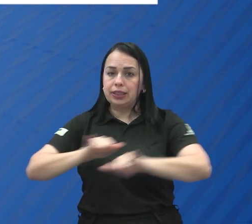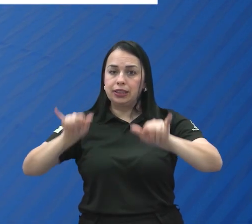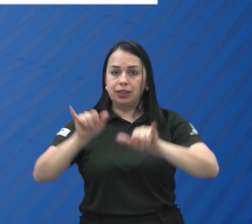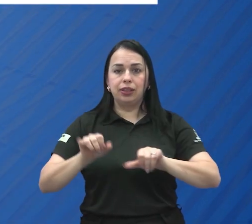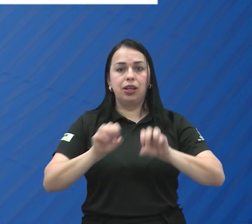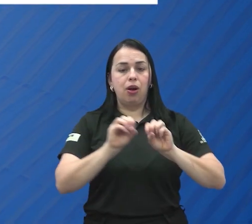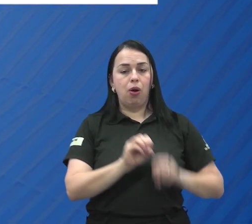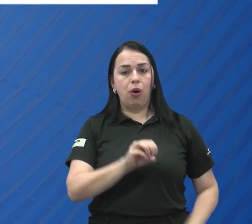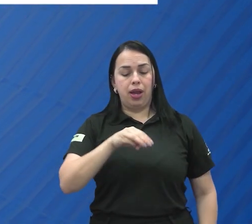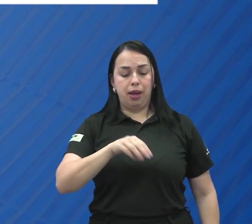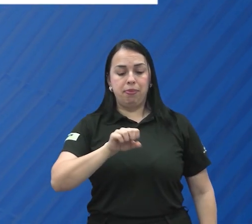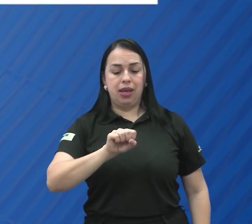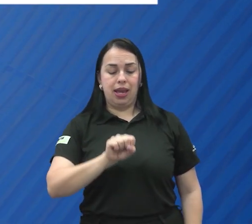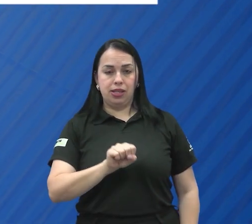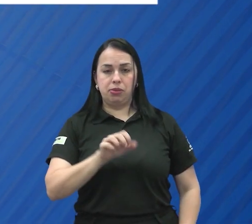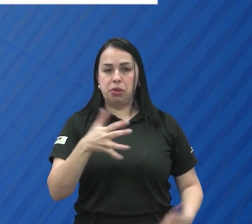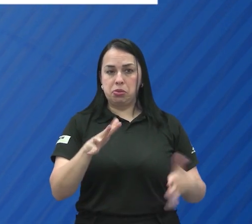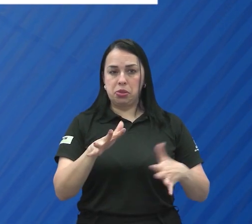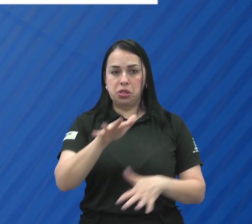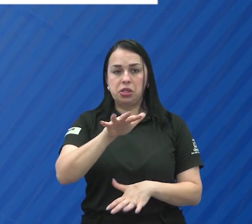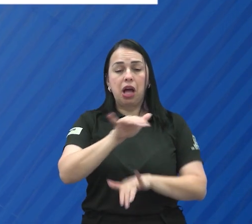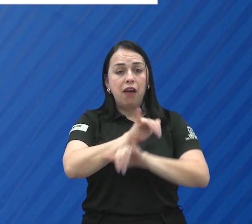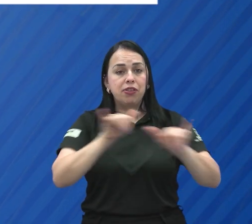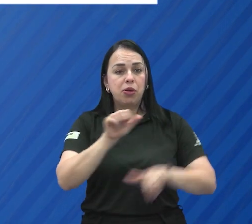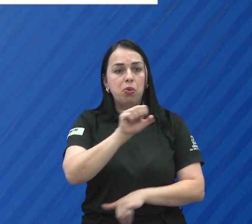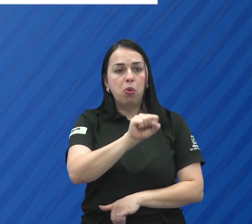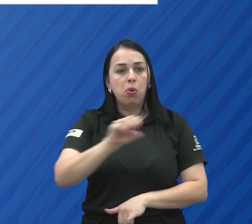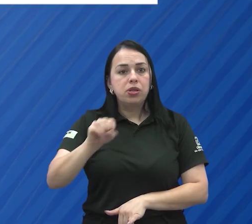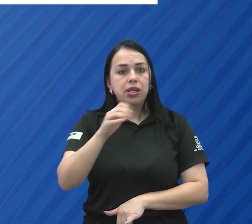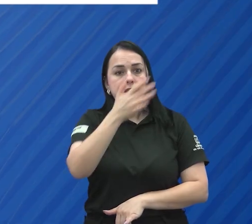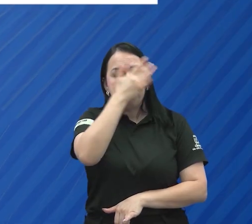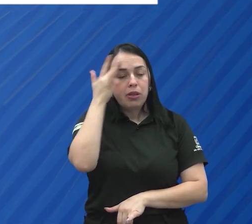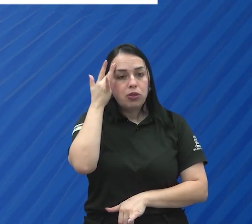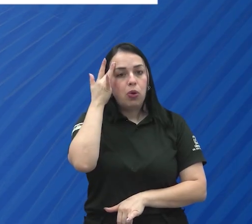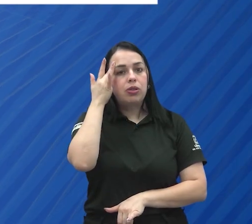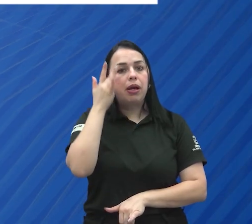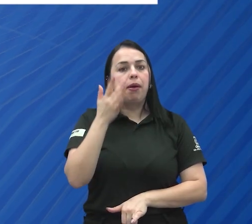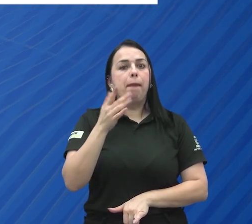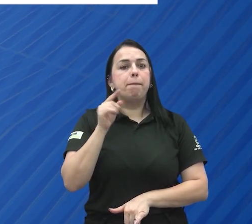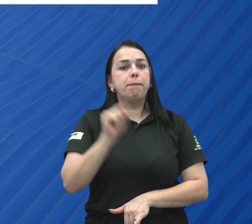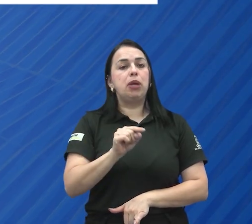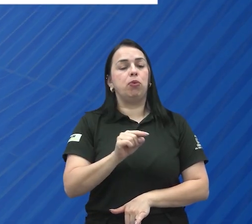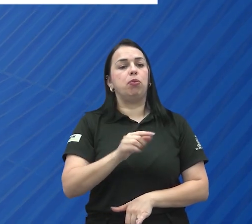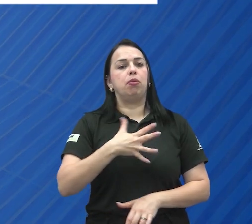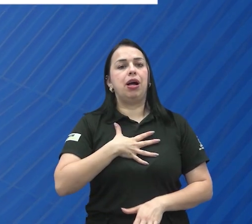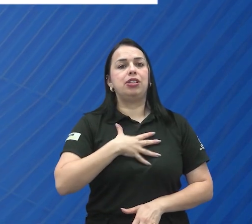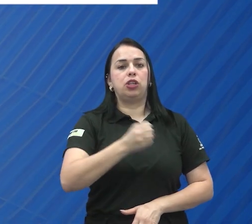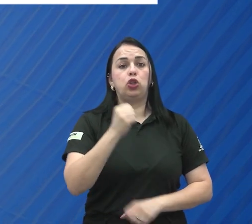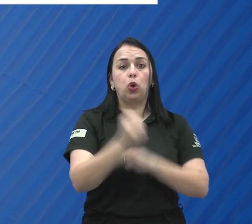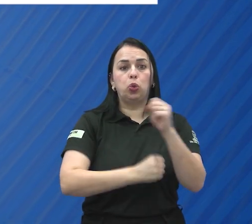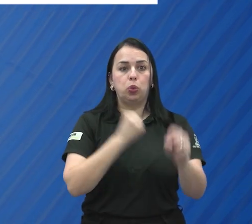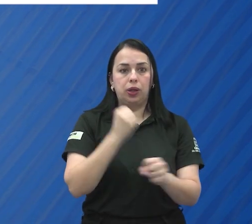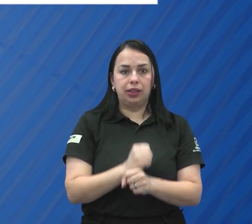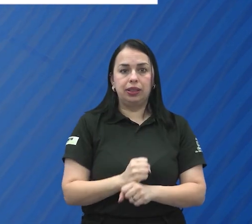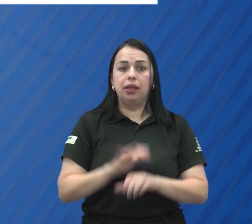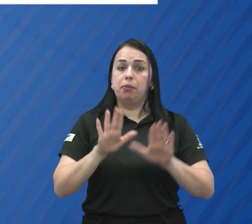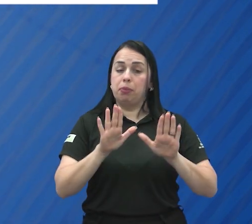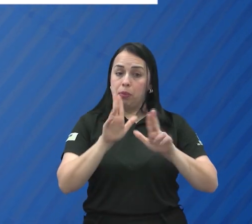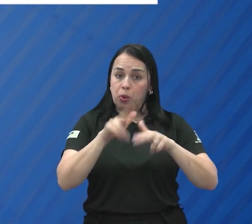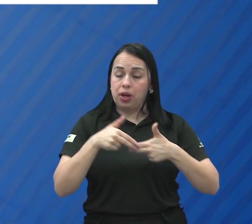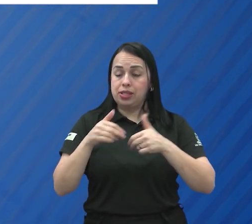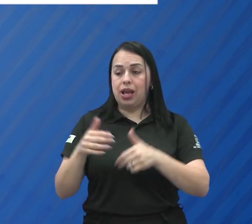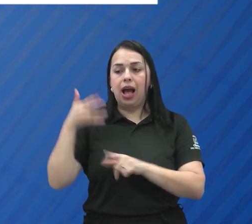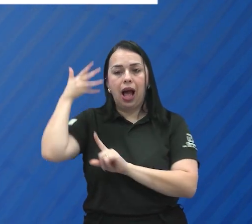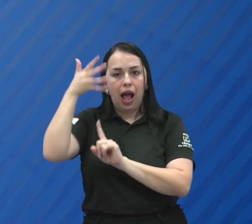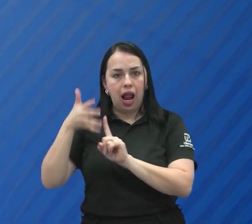das campanhas educativas. De acordo com a Organização da Saúde, 800 mil pessoas tiram a própria vida